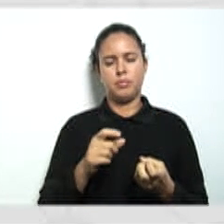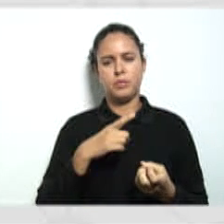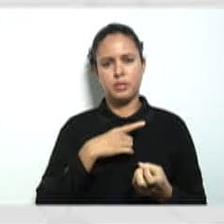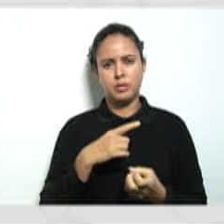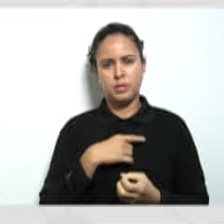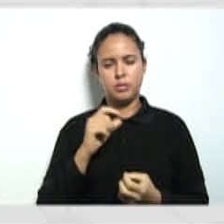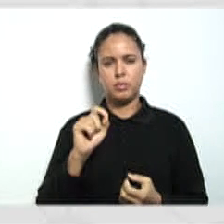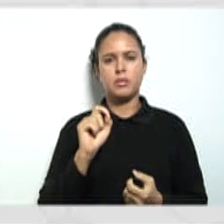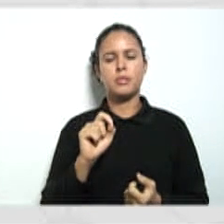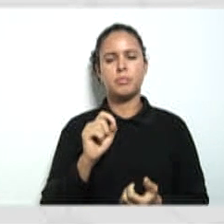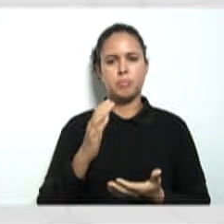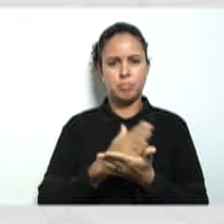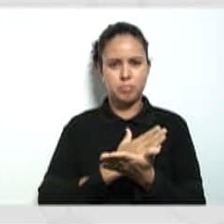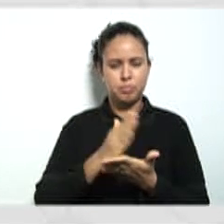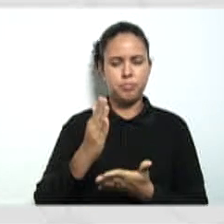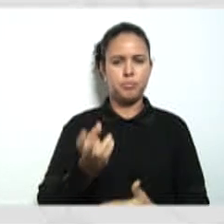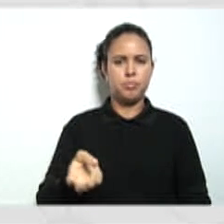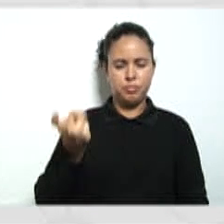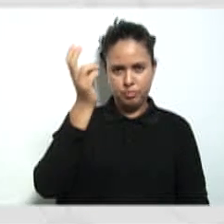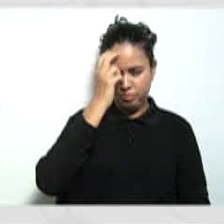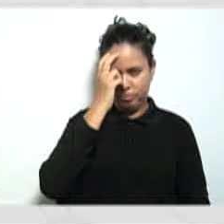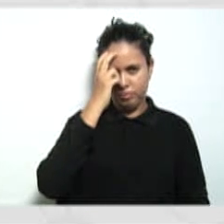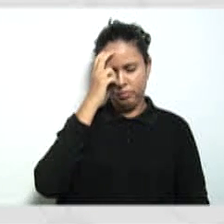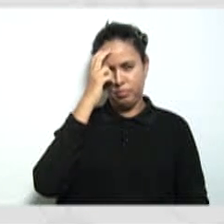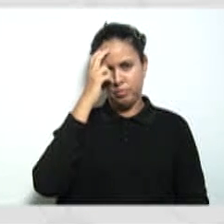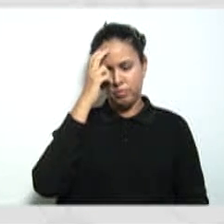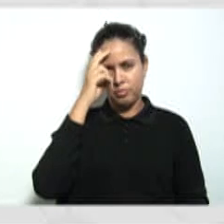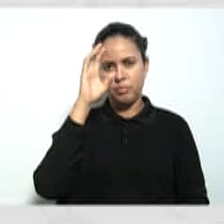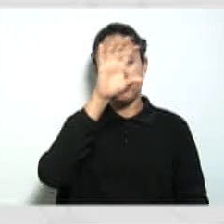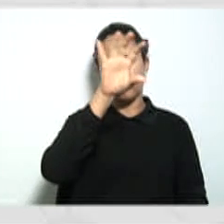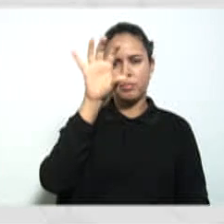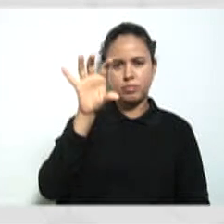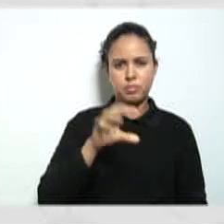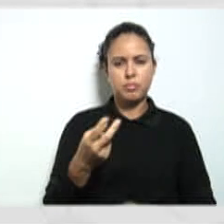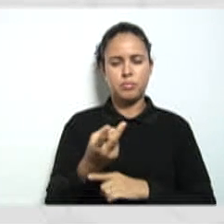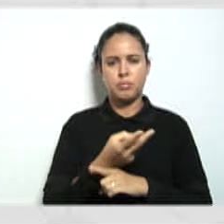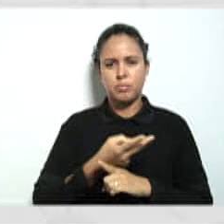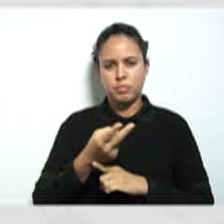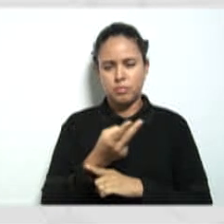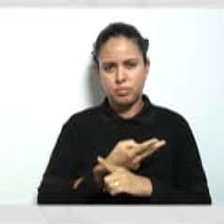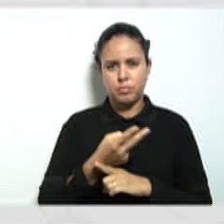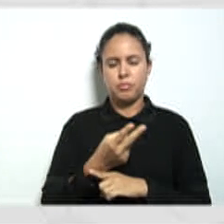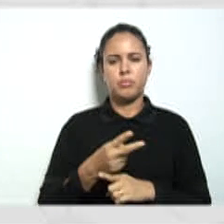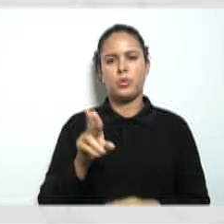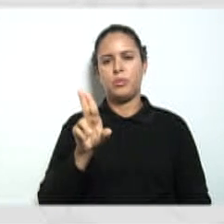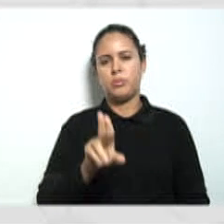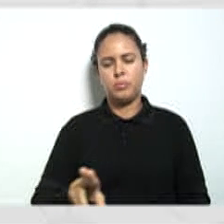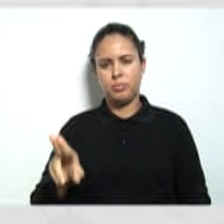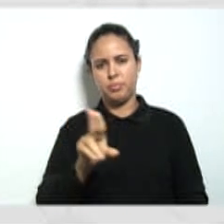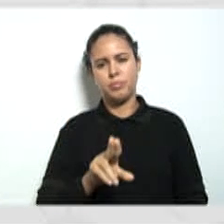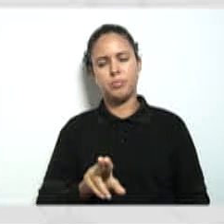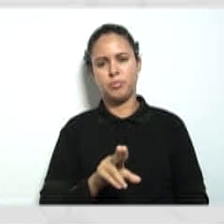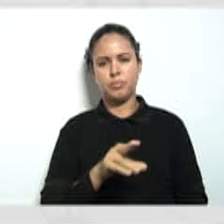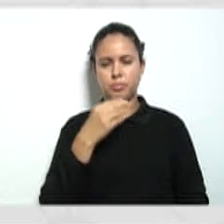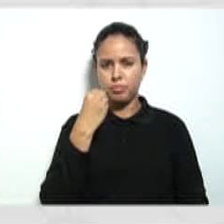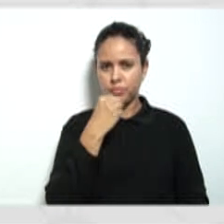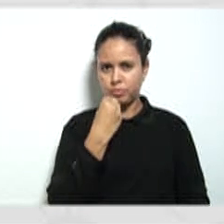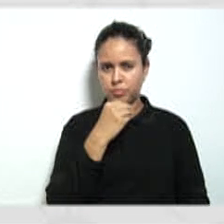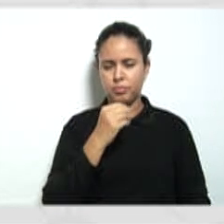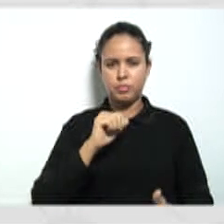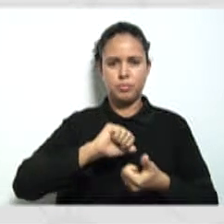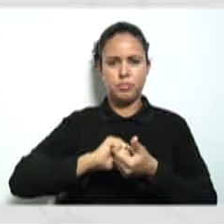a disparidades culturais e regionais e procurar uma forma de utilizá-las e aproveitá-las,